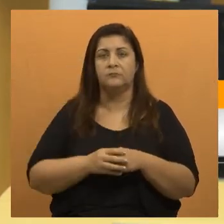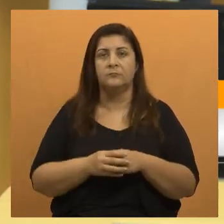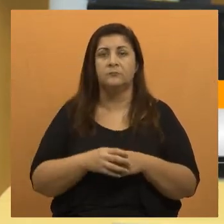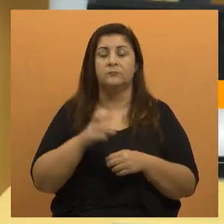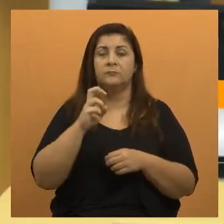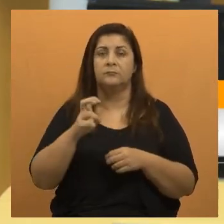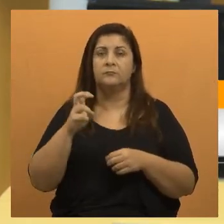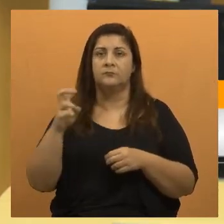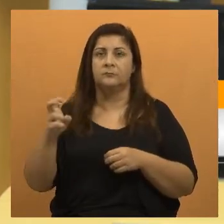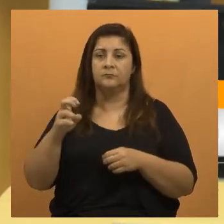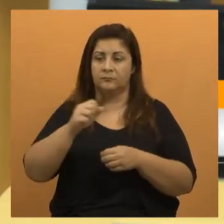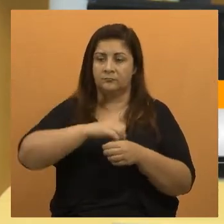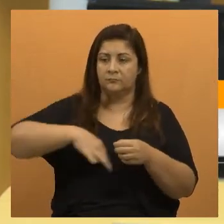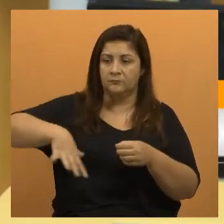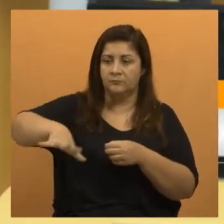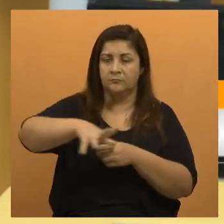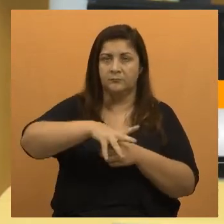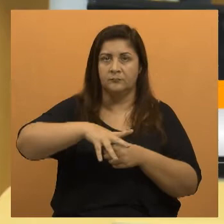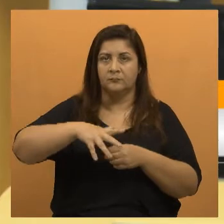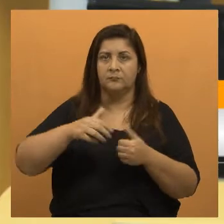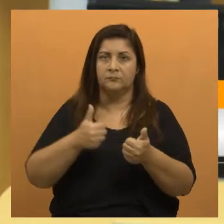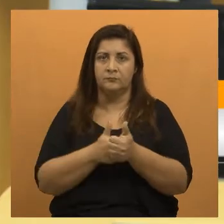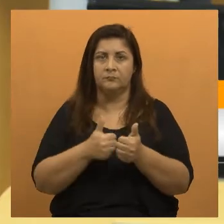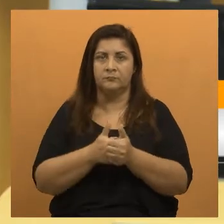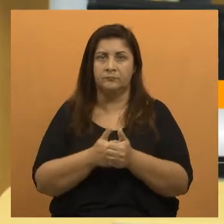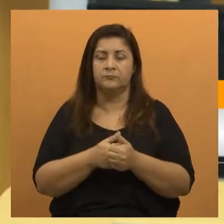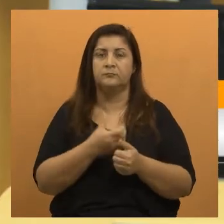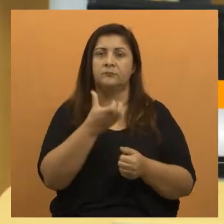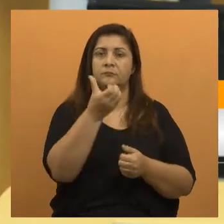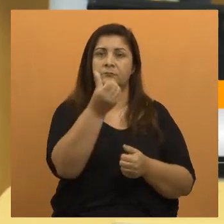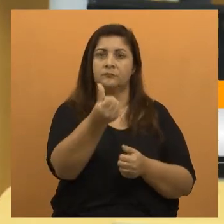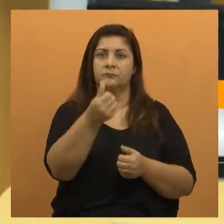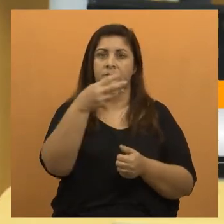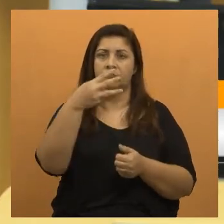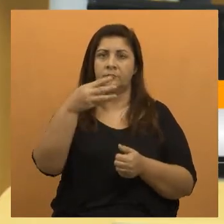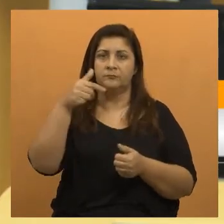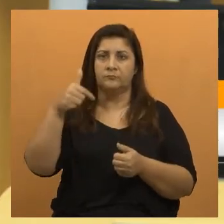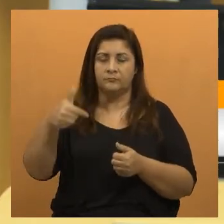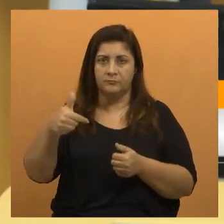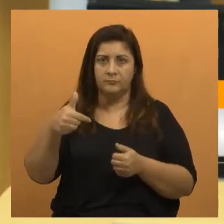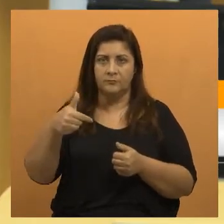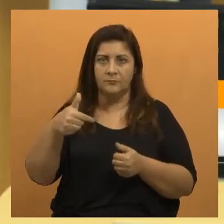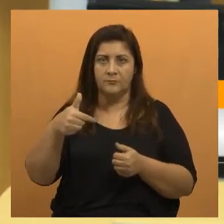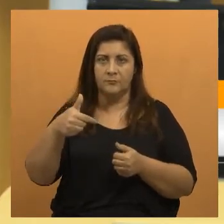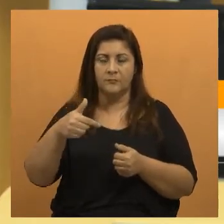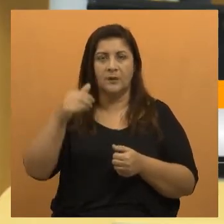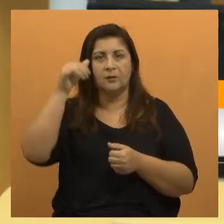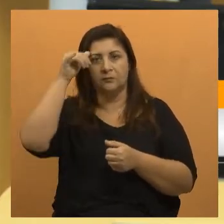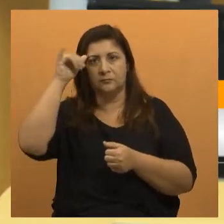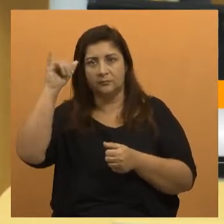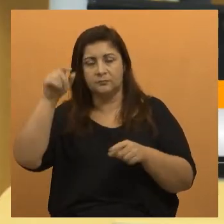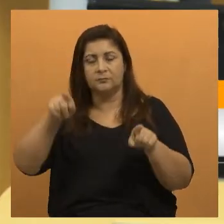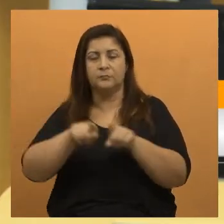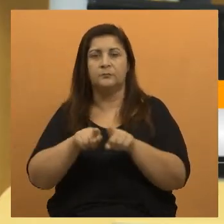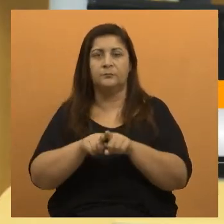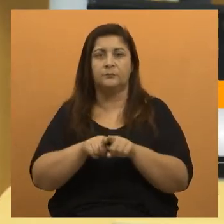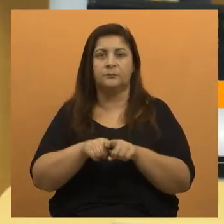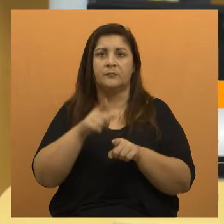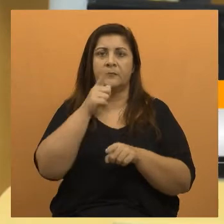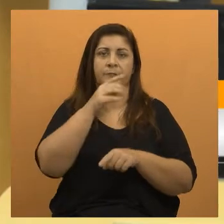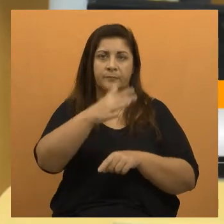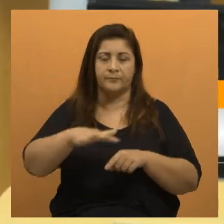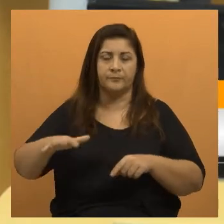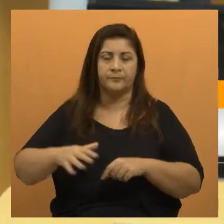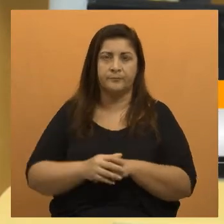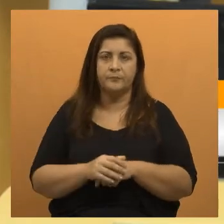e 337 no interior e no litoral. Novos Consegs